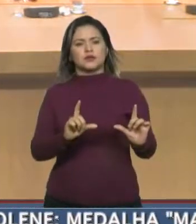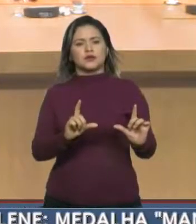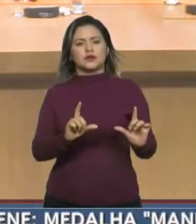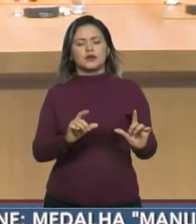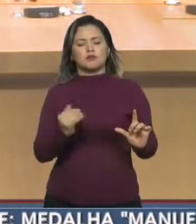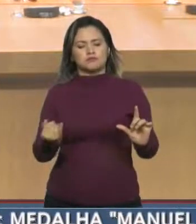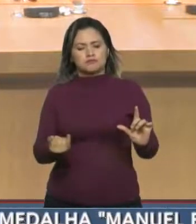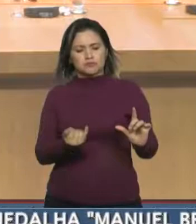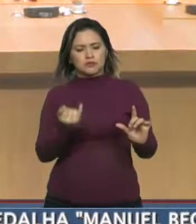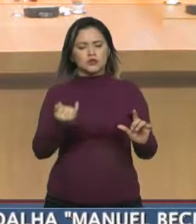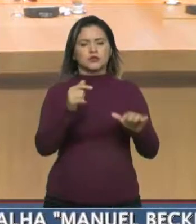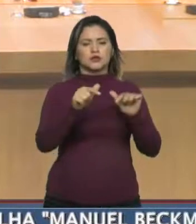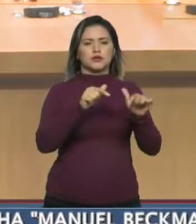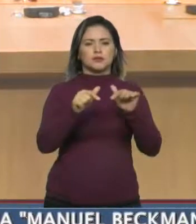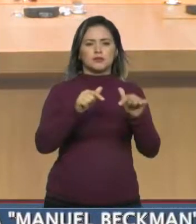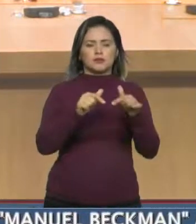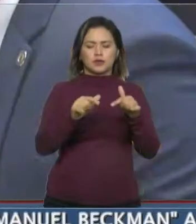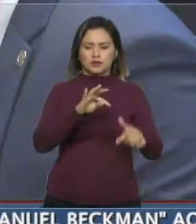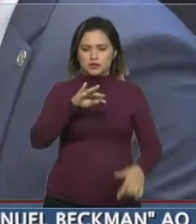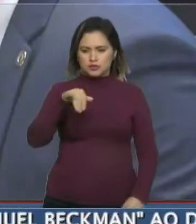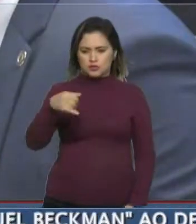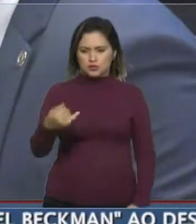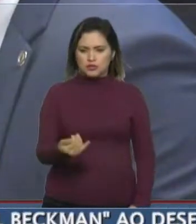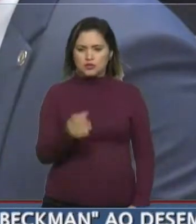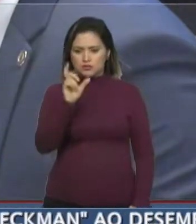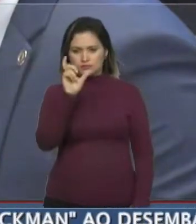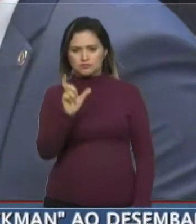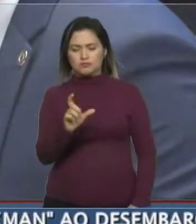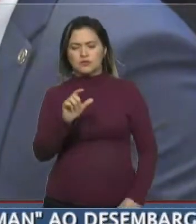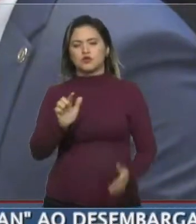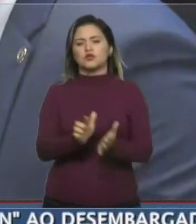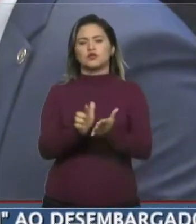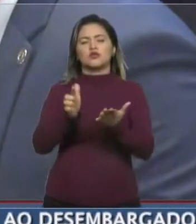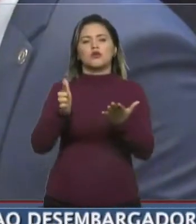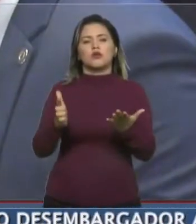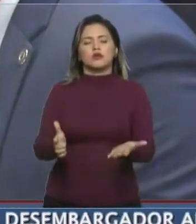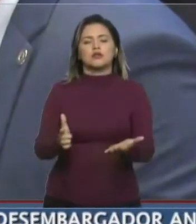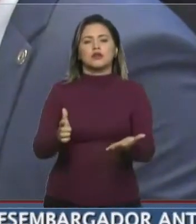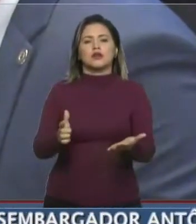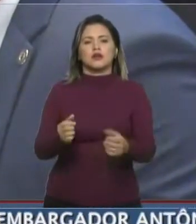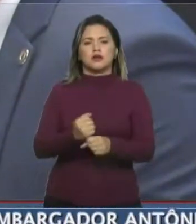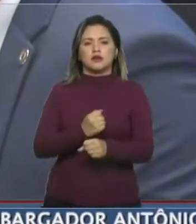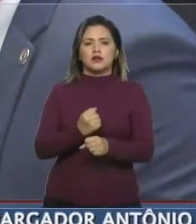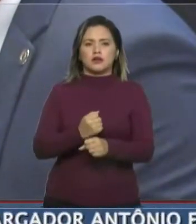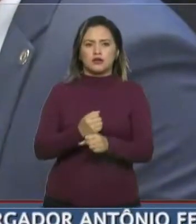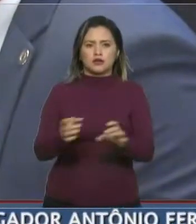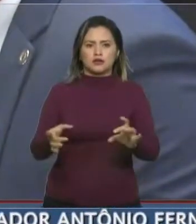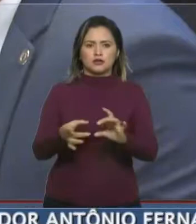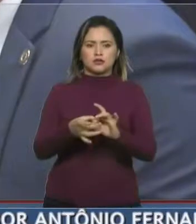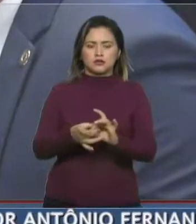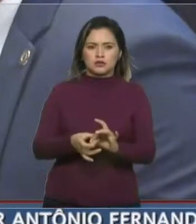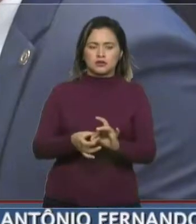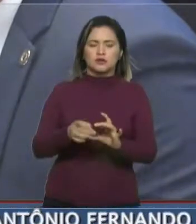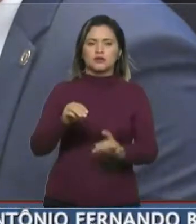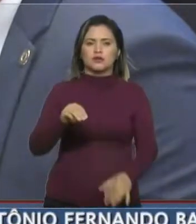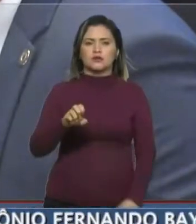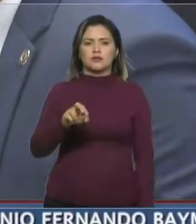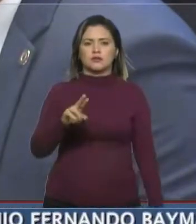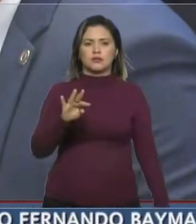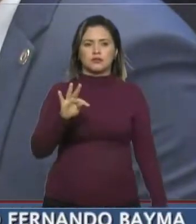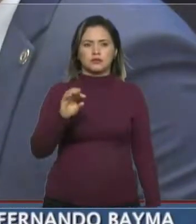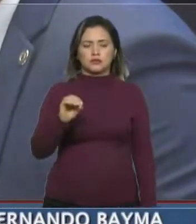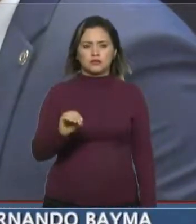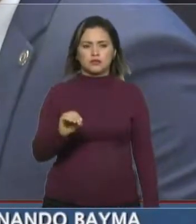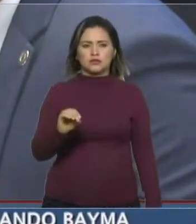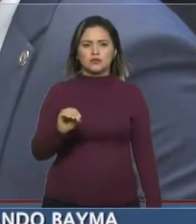serviços prestados, Personalidade do Ano pelo Jornal Diários Associados, Medalha do Mérito Eleitoral do Maranhão, ministro Arthur Quadros